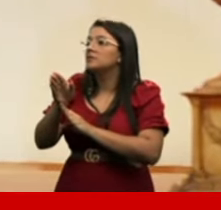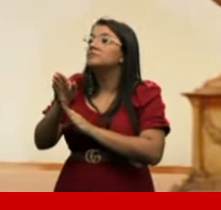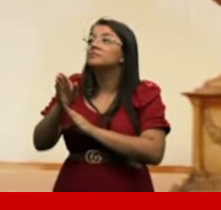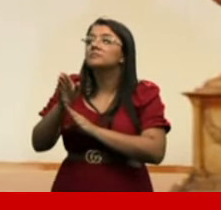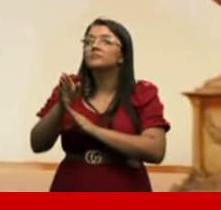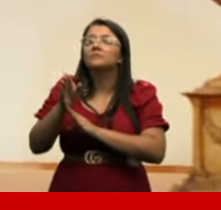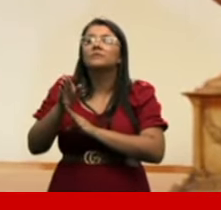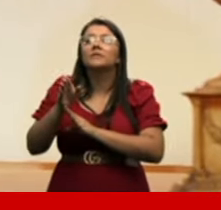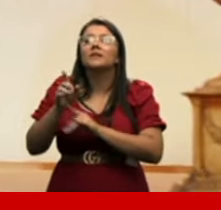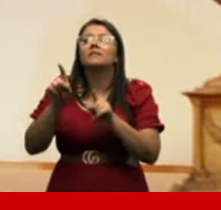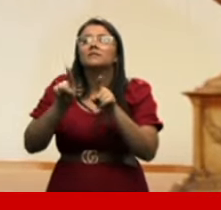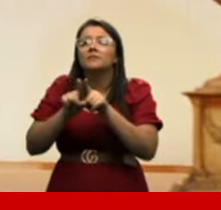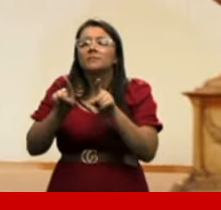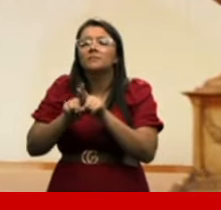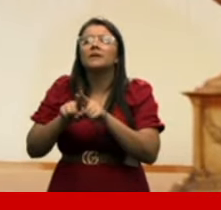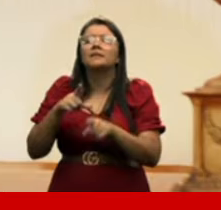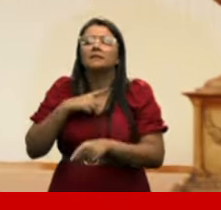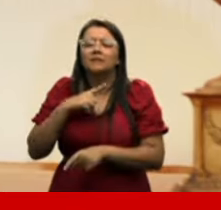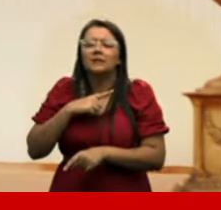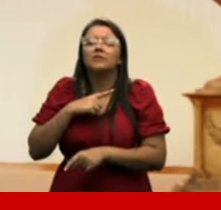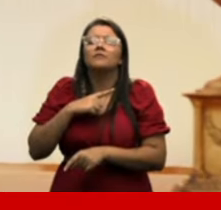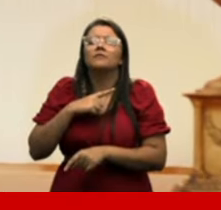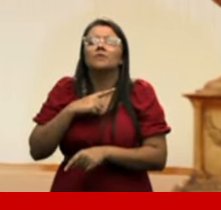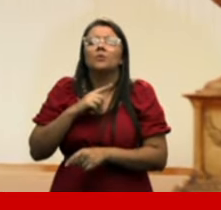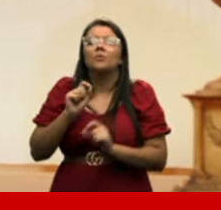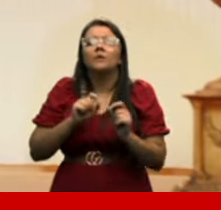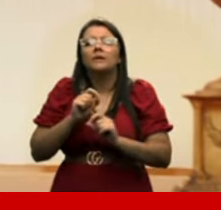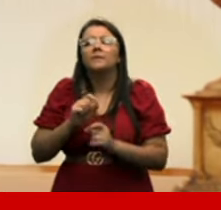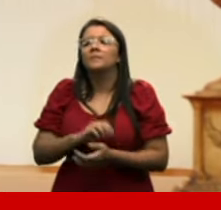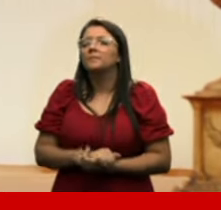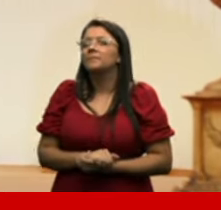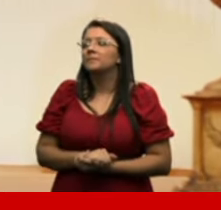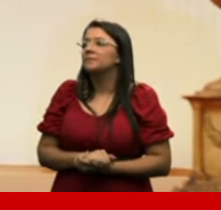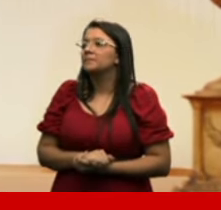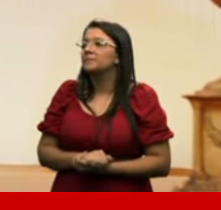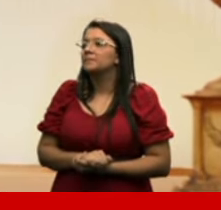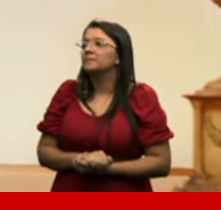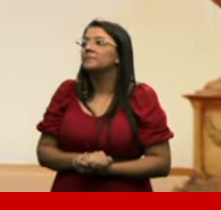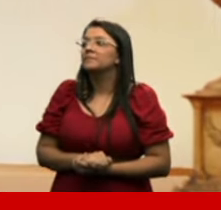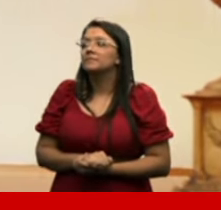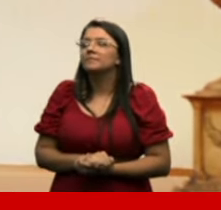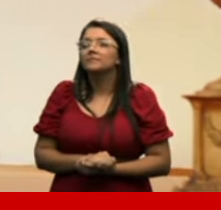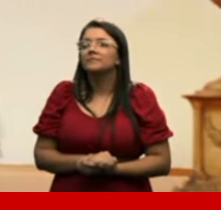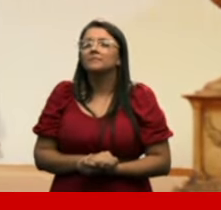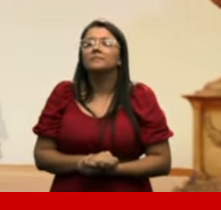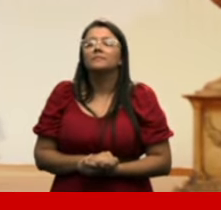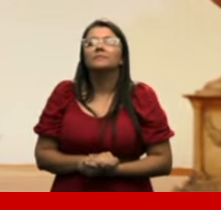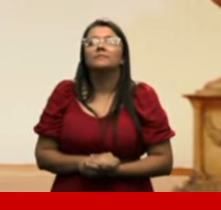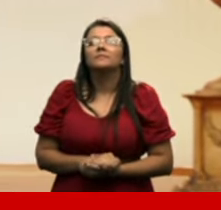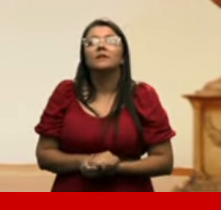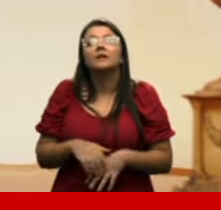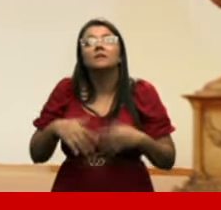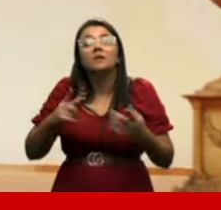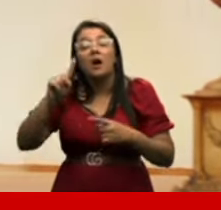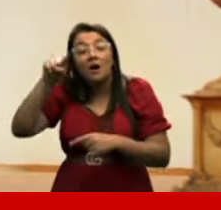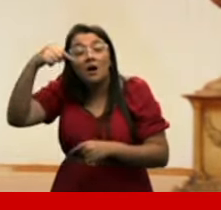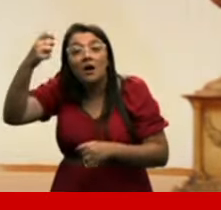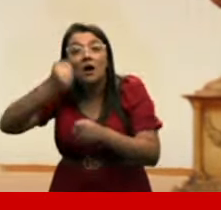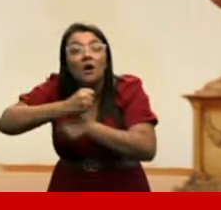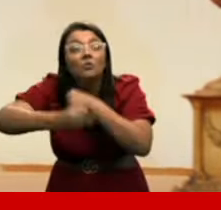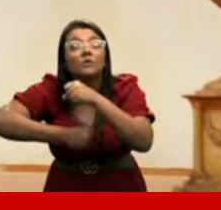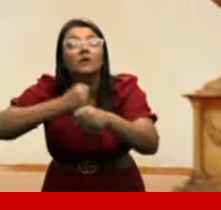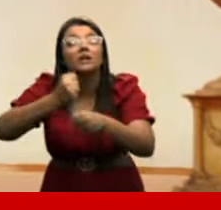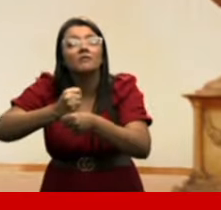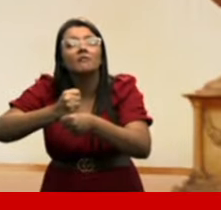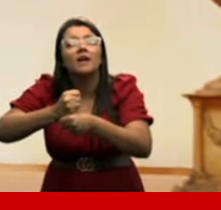eles à forca. Então, ano que vem, né, Débora? Ano que vem eu posso